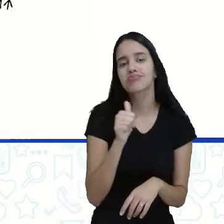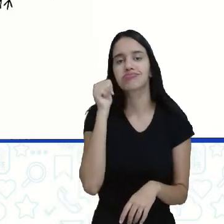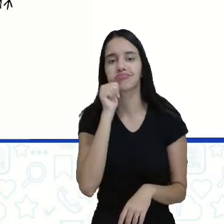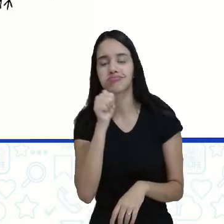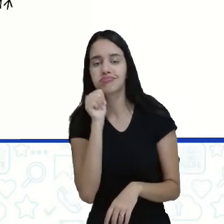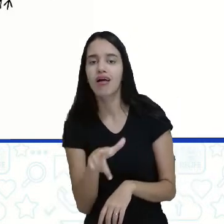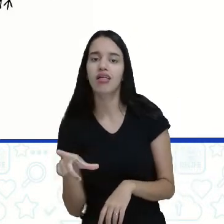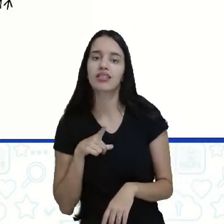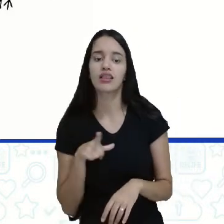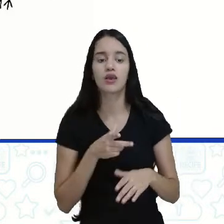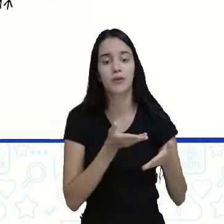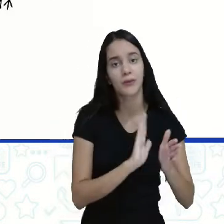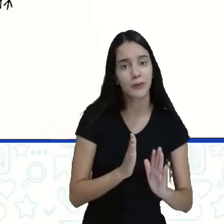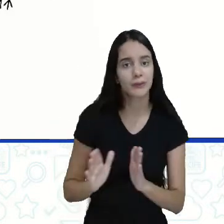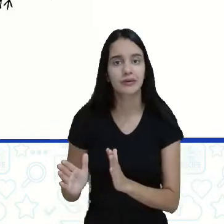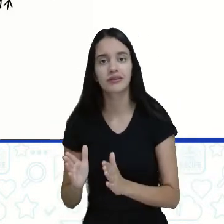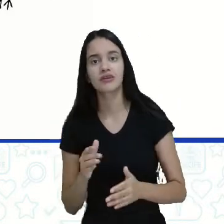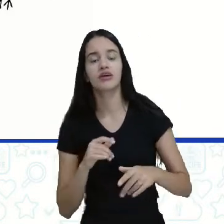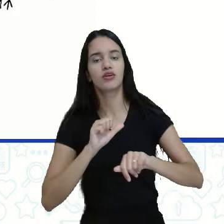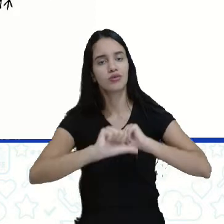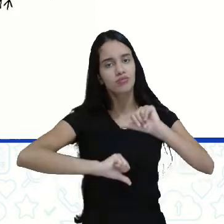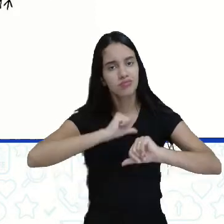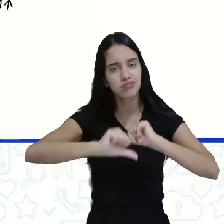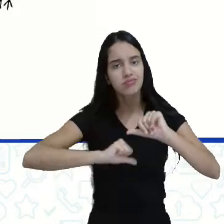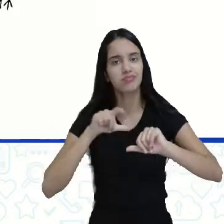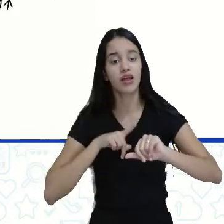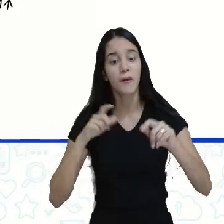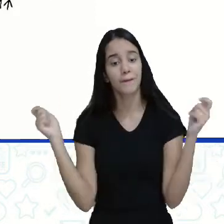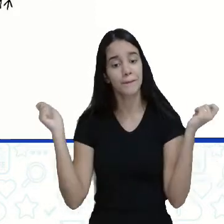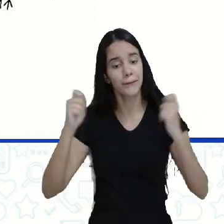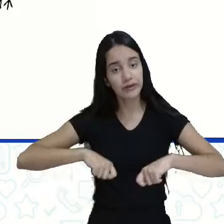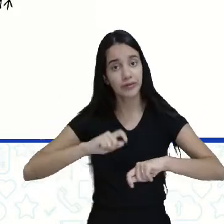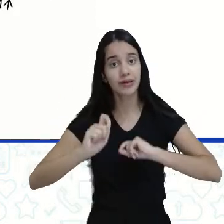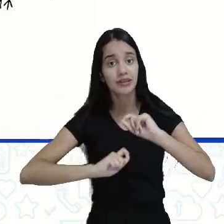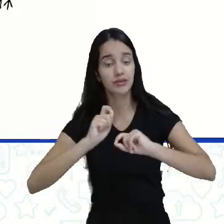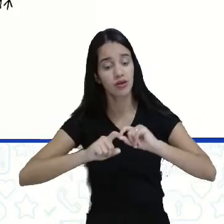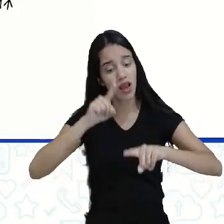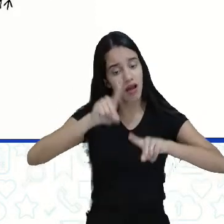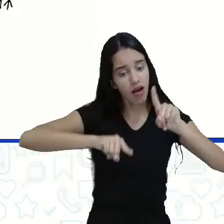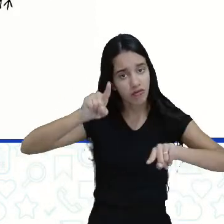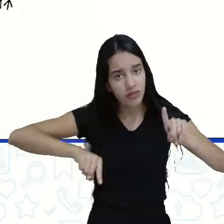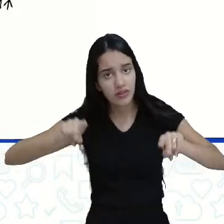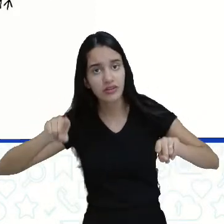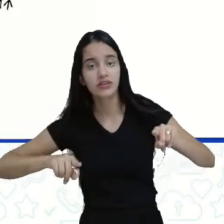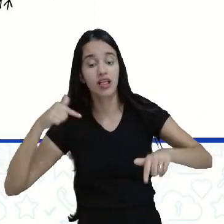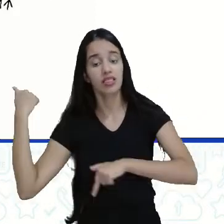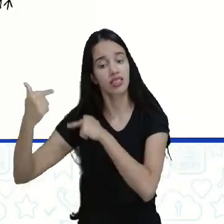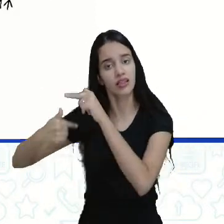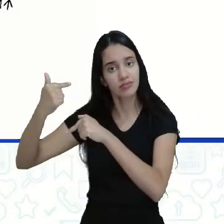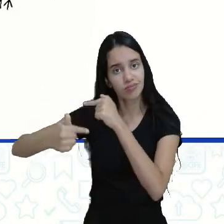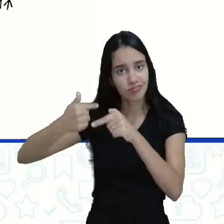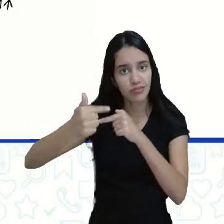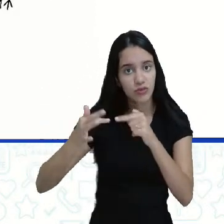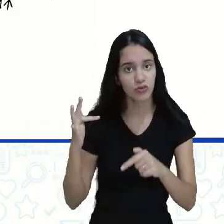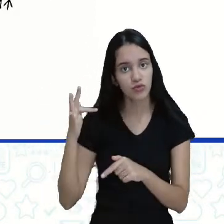processo semelhante de embaralhamento de código genético que possibilita bastante variação nas bactérias das gerações seguintes.